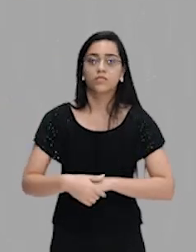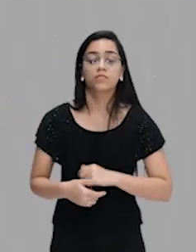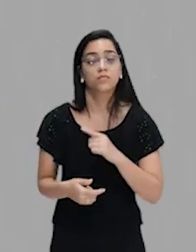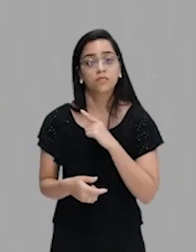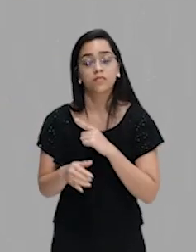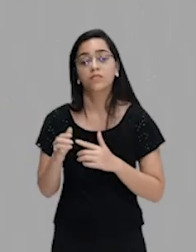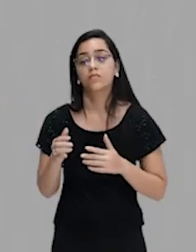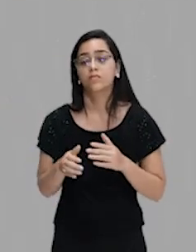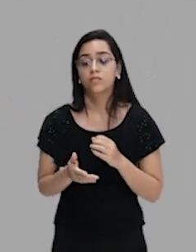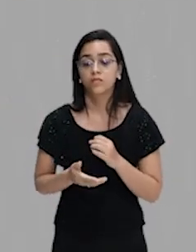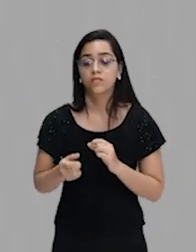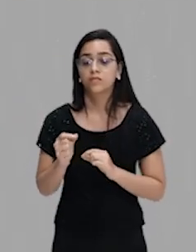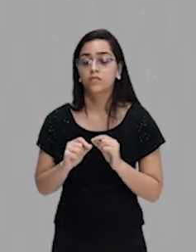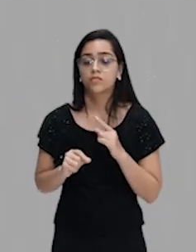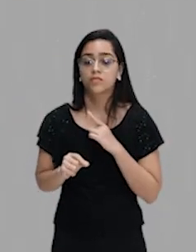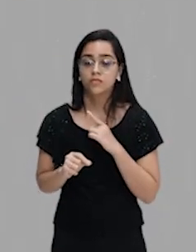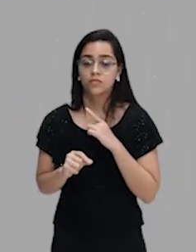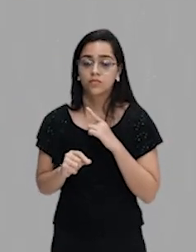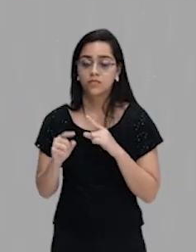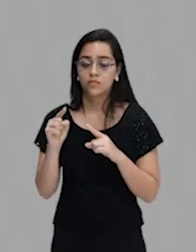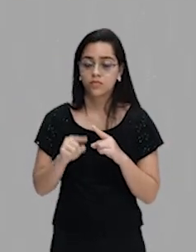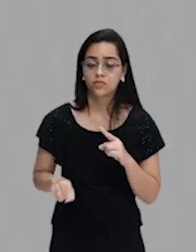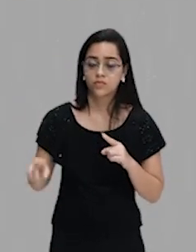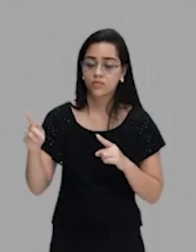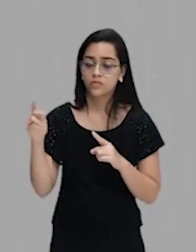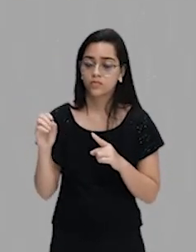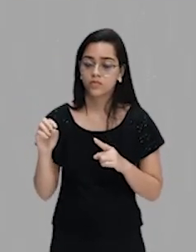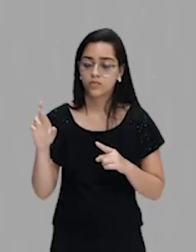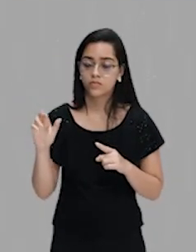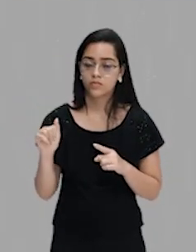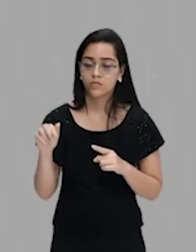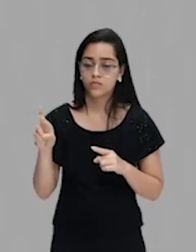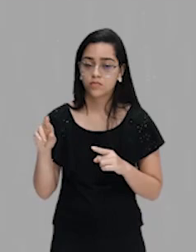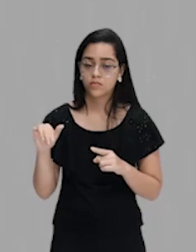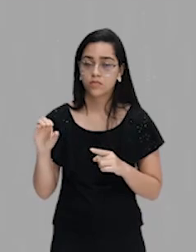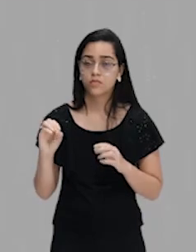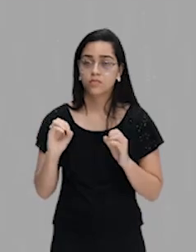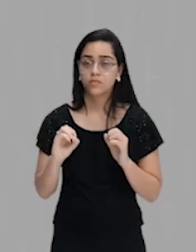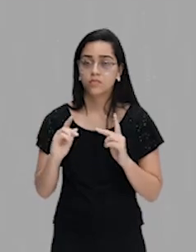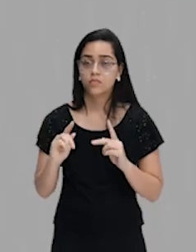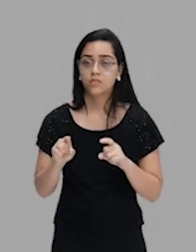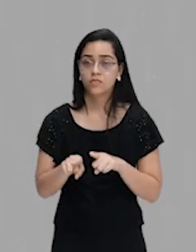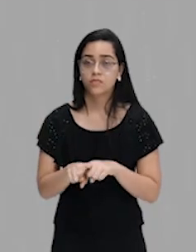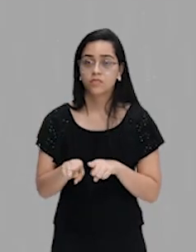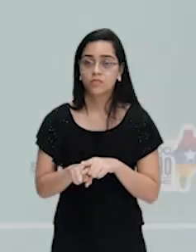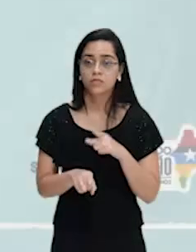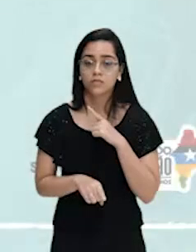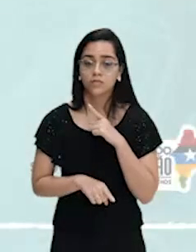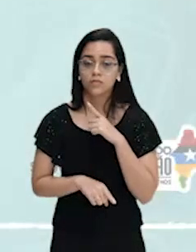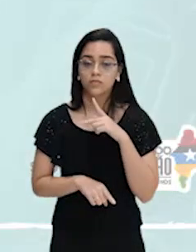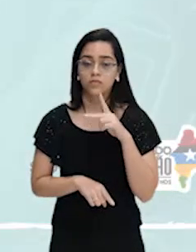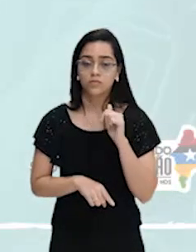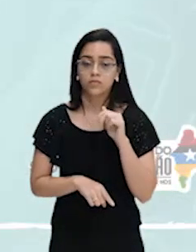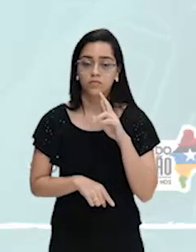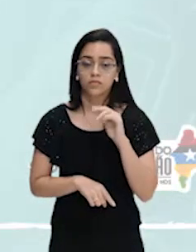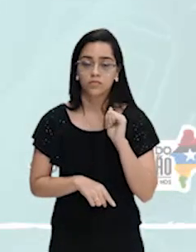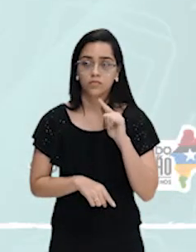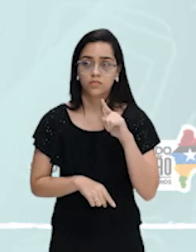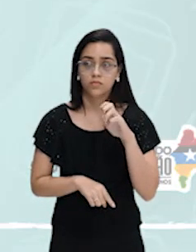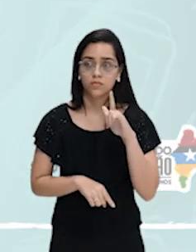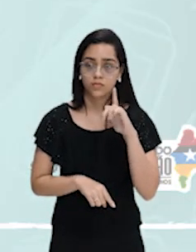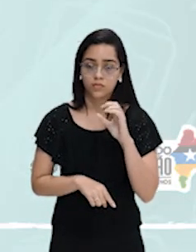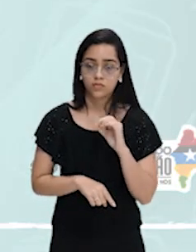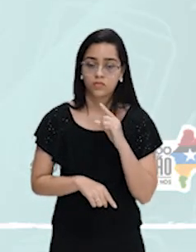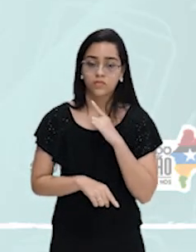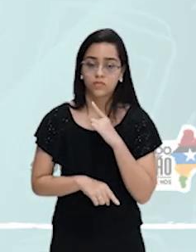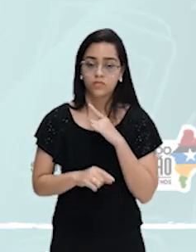é basicamente o círculo horário ou meridiano. Okay? Paralelo. Qualquer círculo da esfera celeste